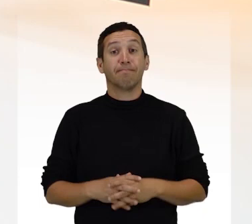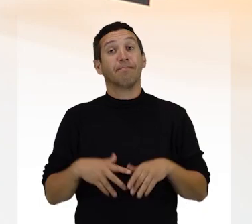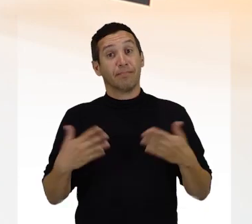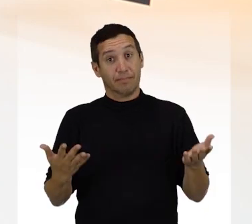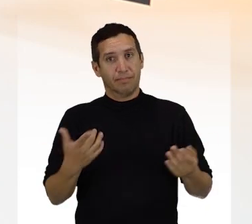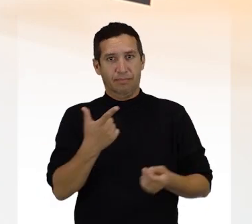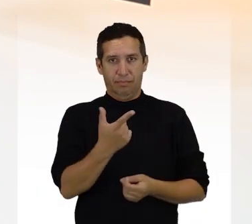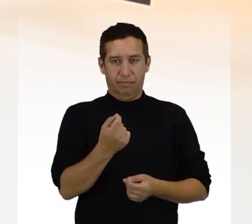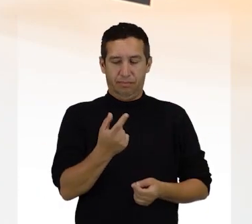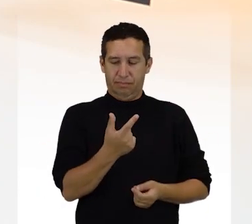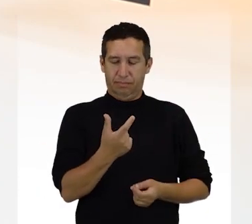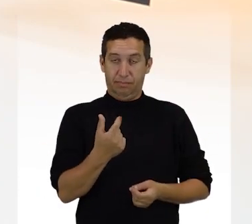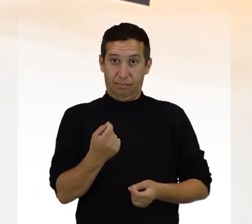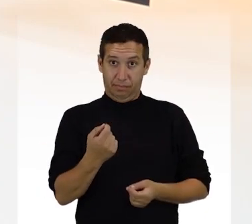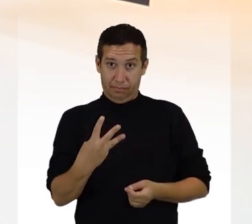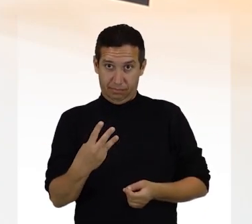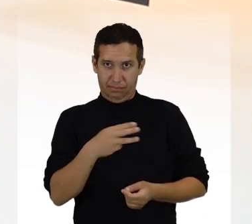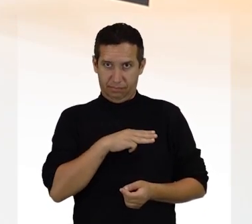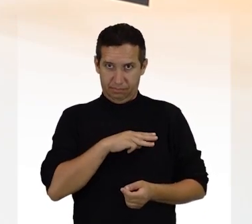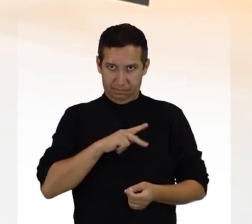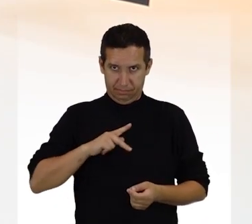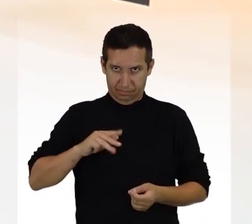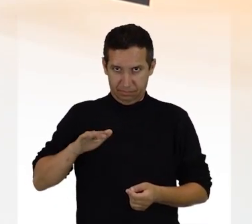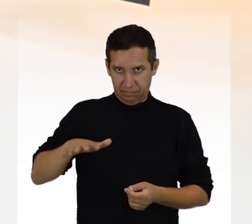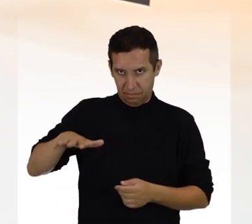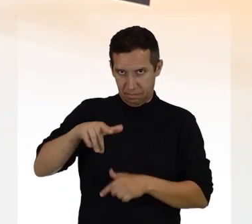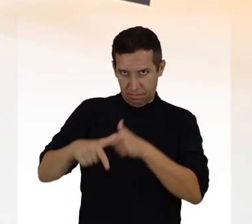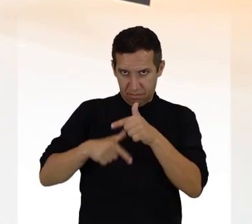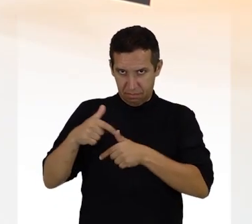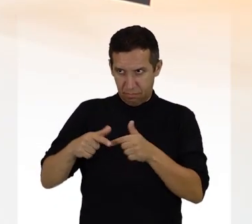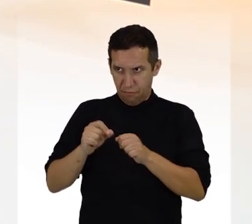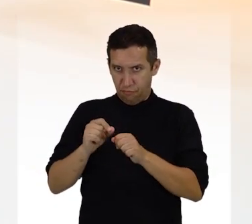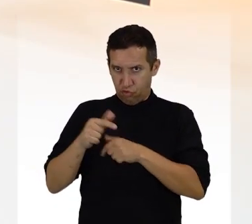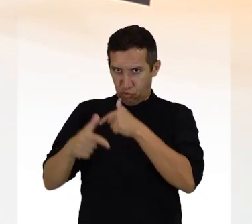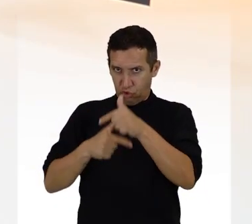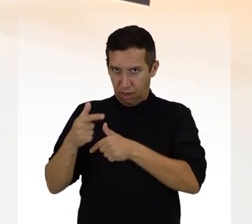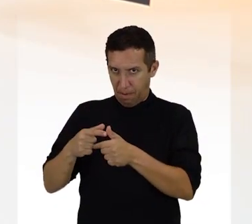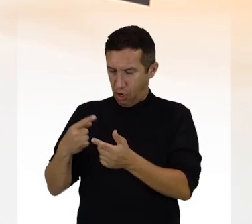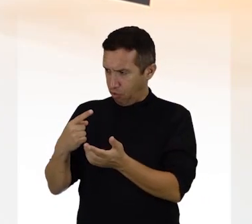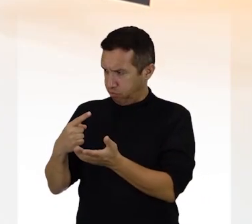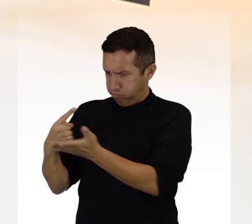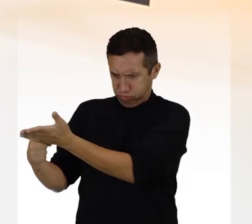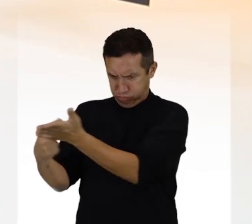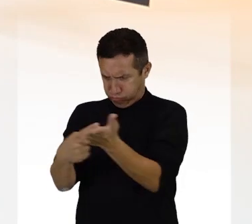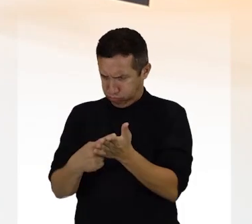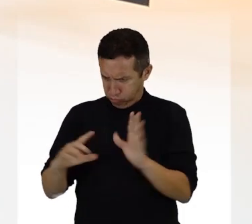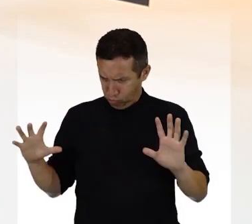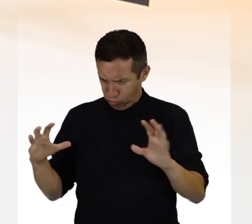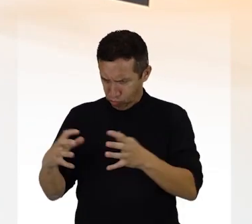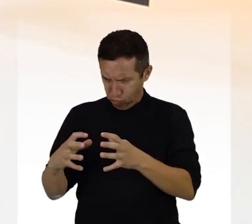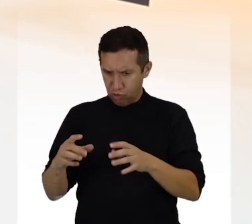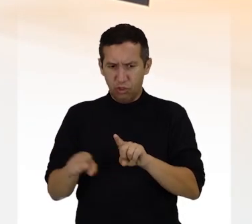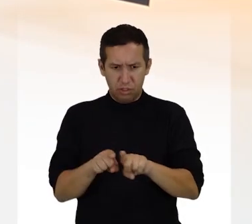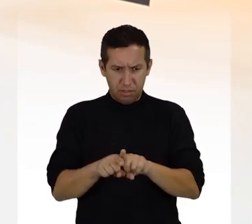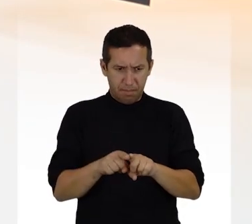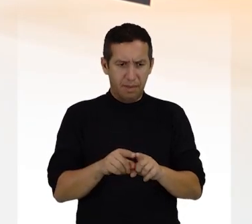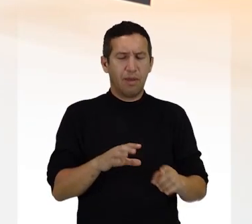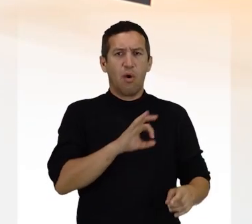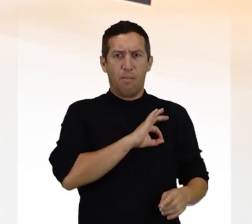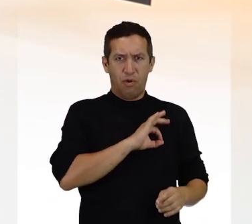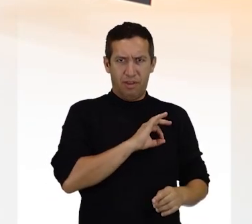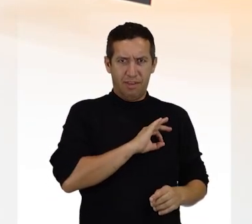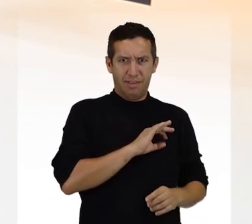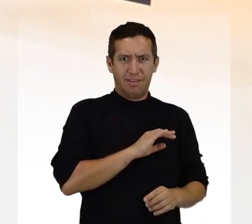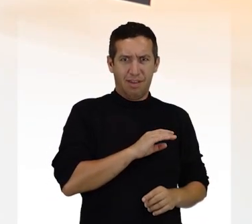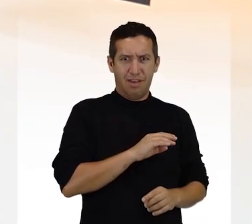Ainda em 2023, o Ministério Público do Trabalho realizou uma força-tarefa em parceria com o Ministério do Trabalho e Emprego e com a Polícia